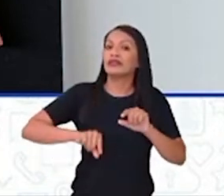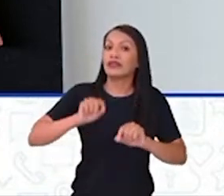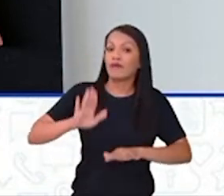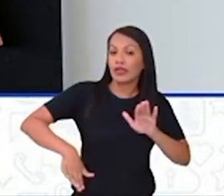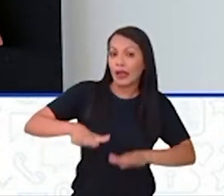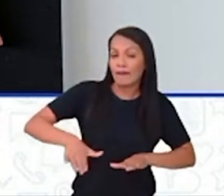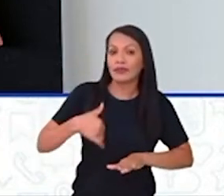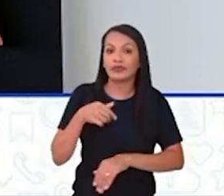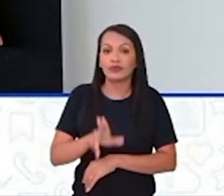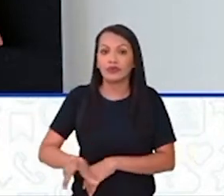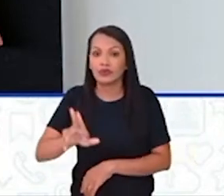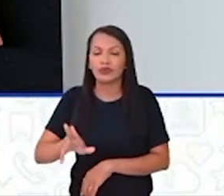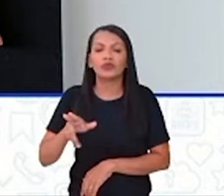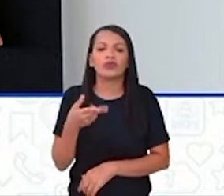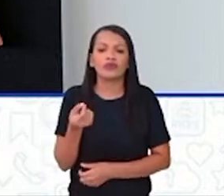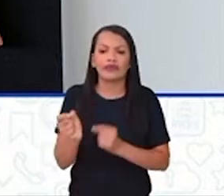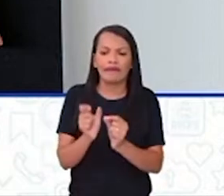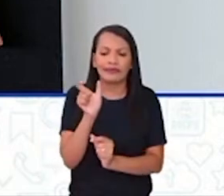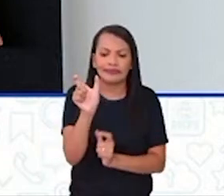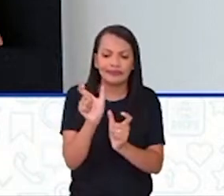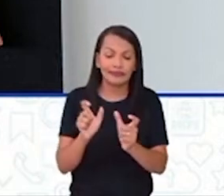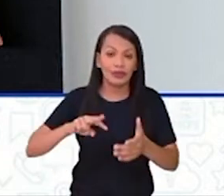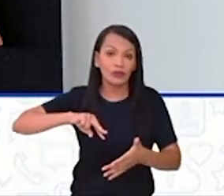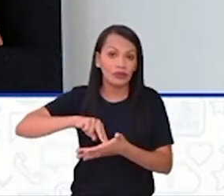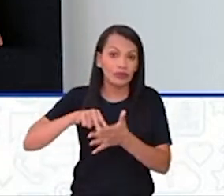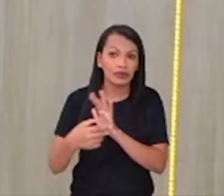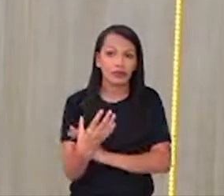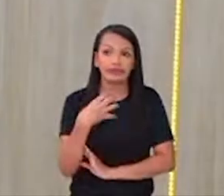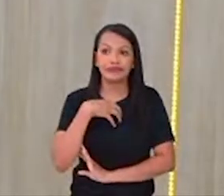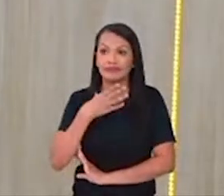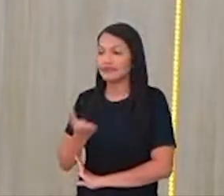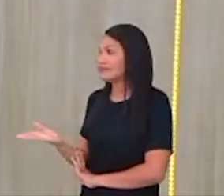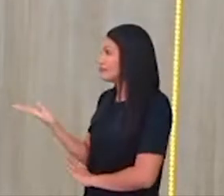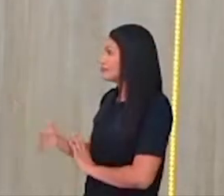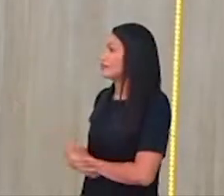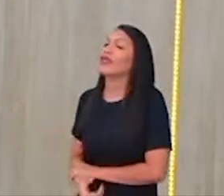Então, veja, pé acaba sendo, nesses casos, uma palavra